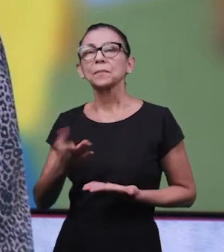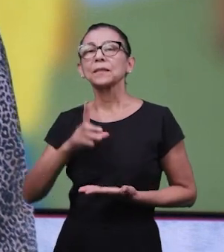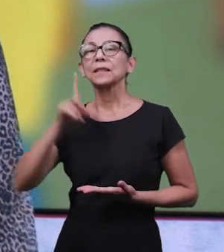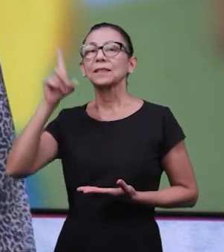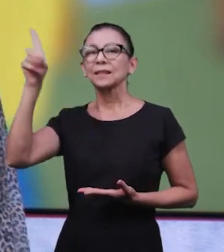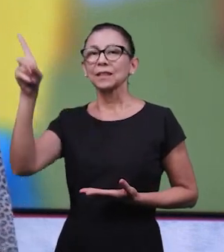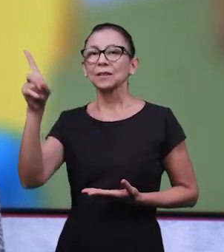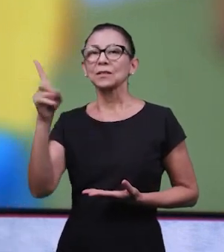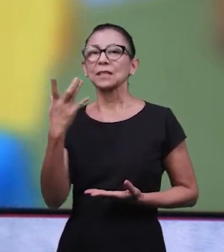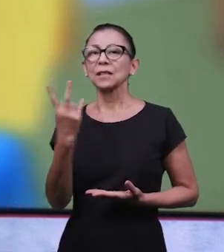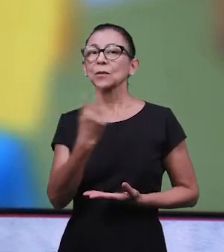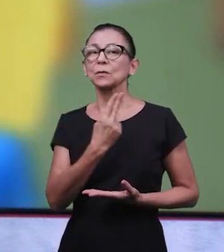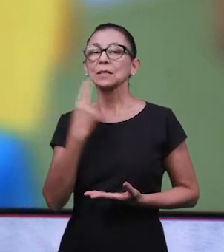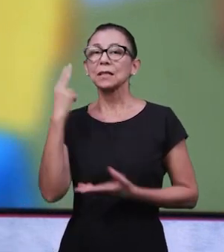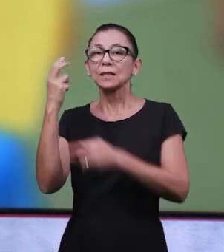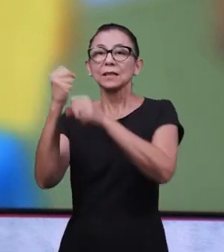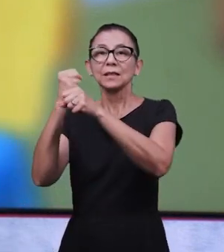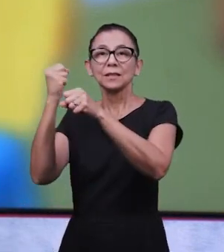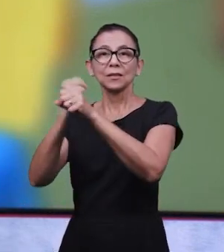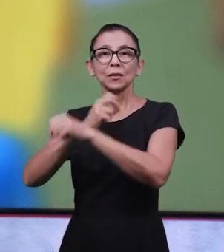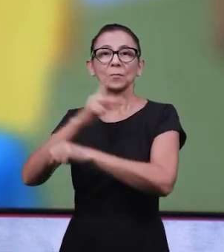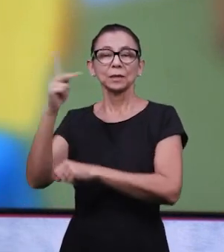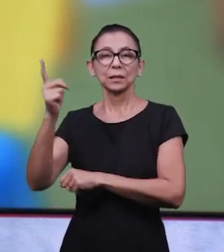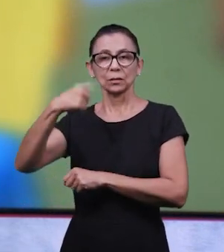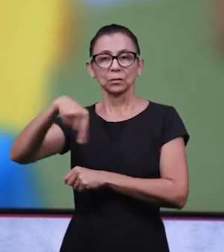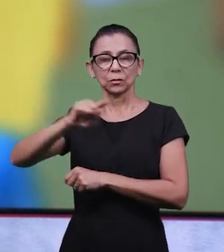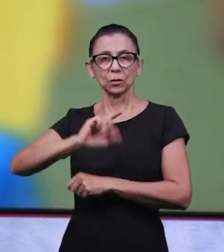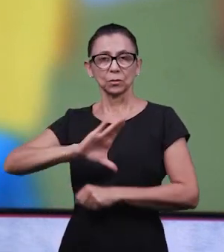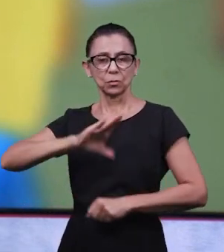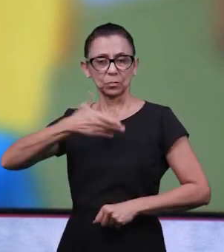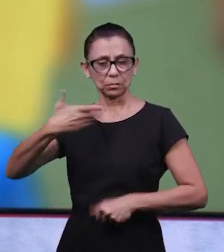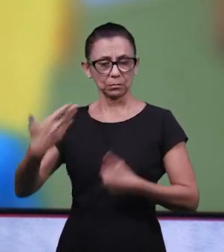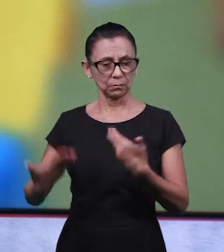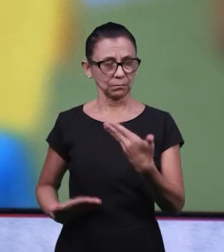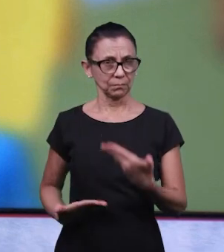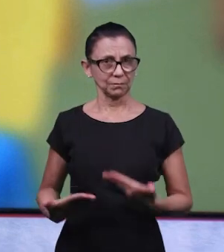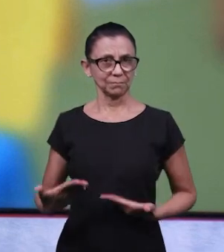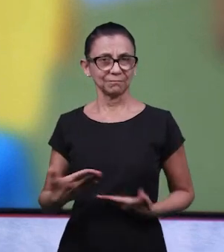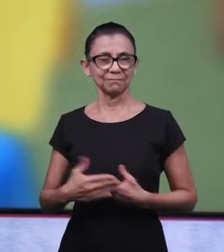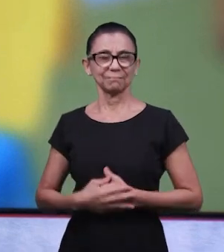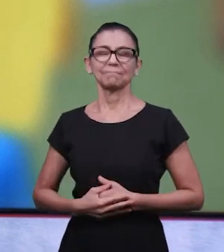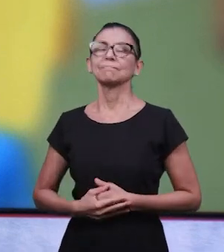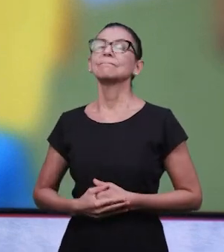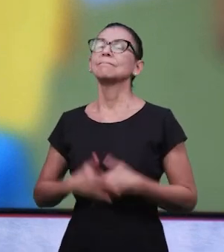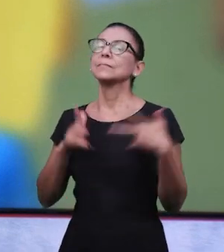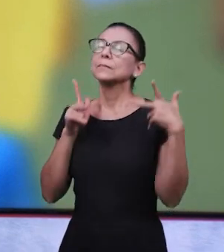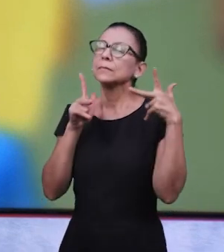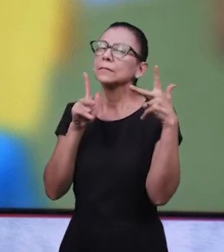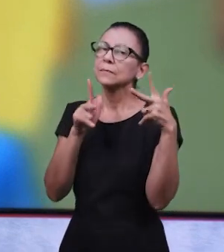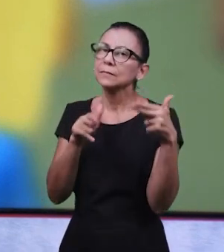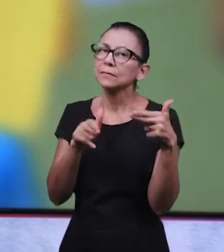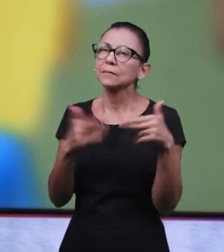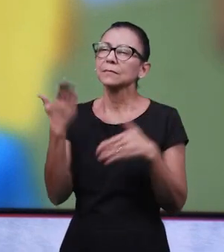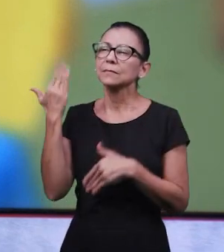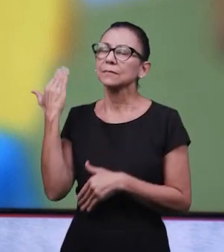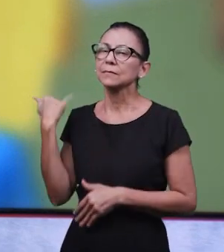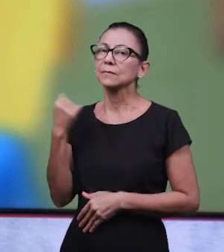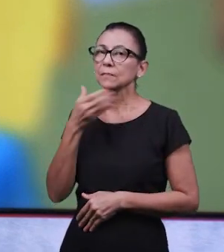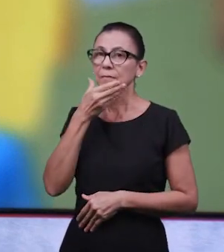falar sobre os 3 principais valentes de Davi. Nessa aula,